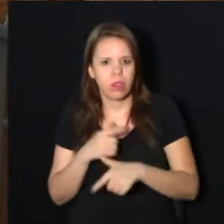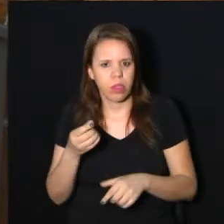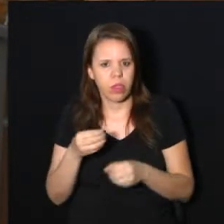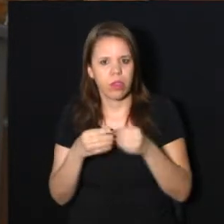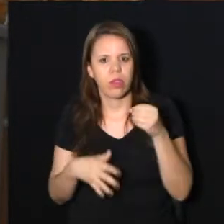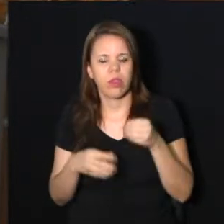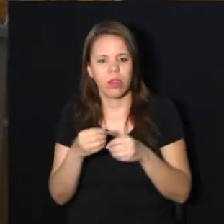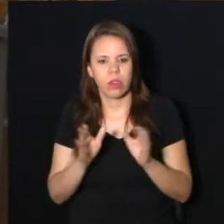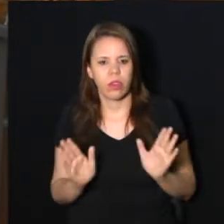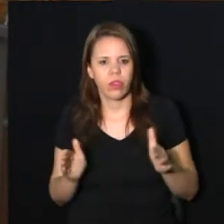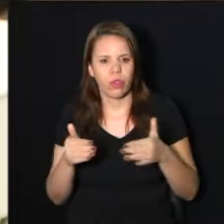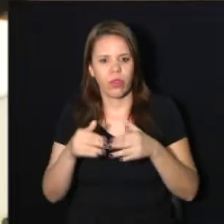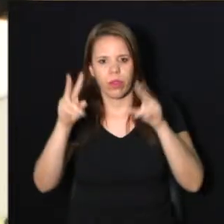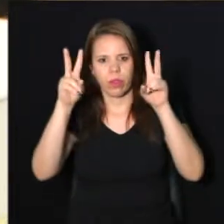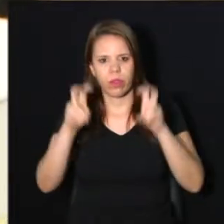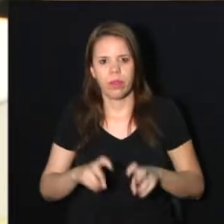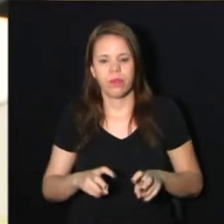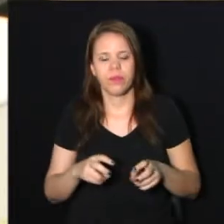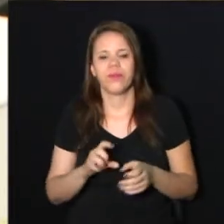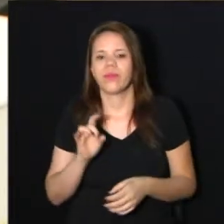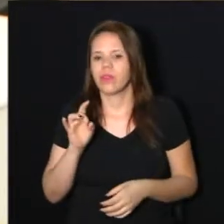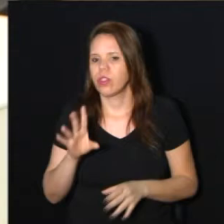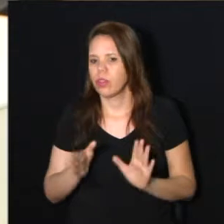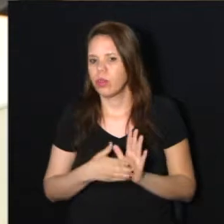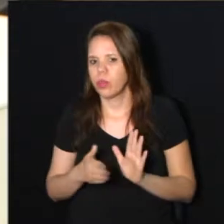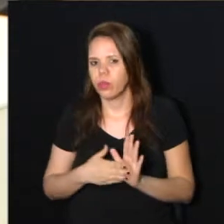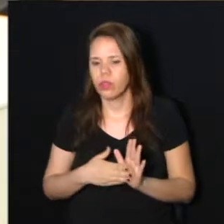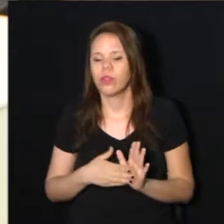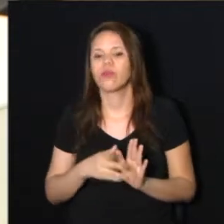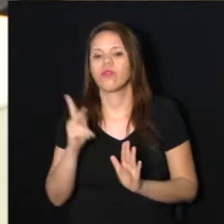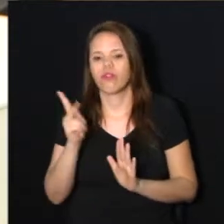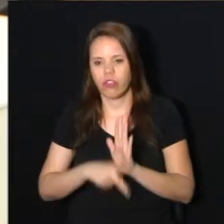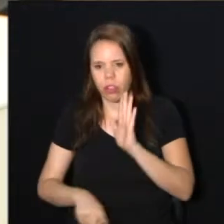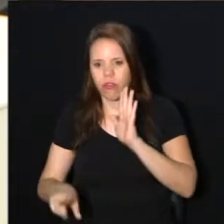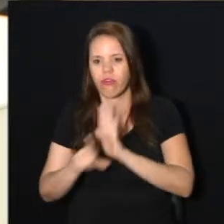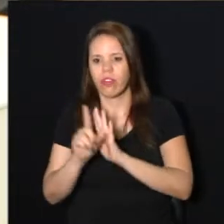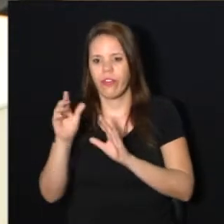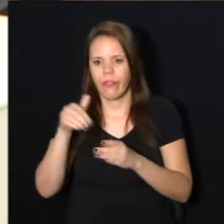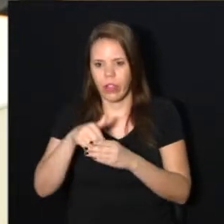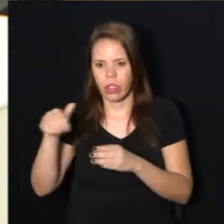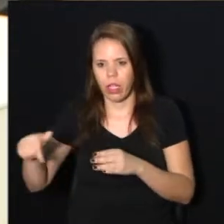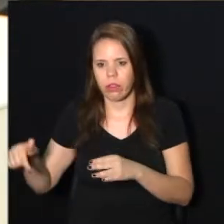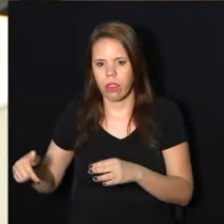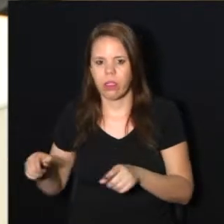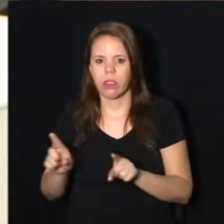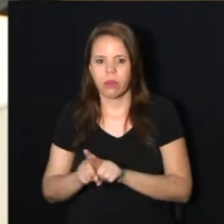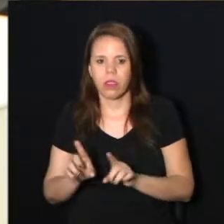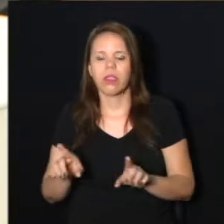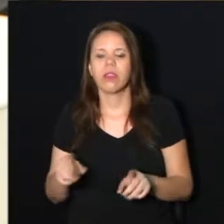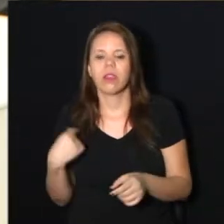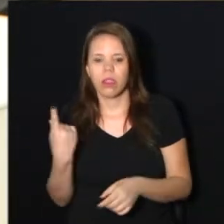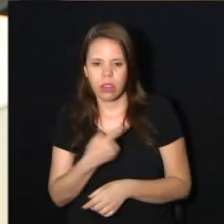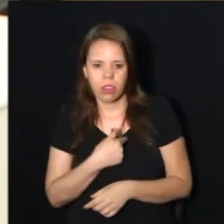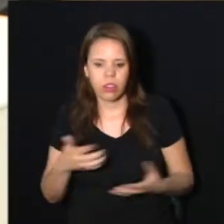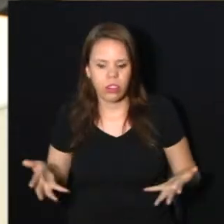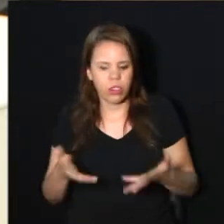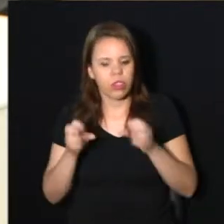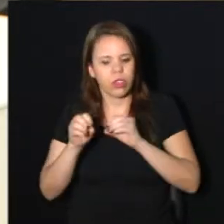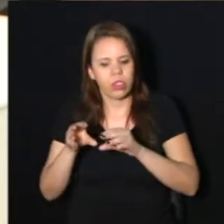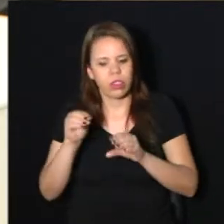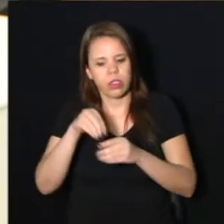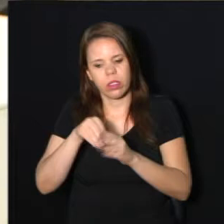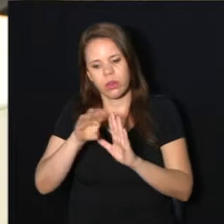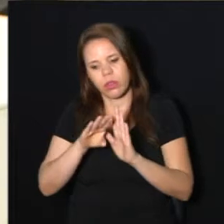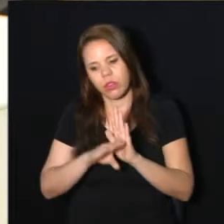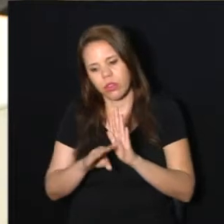conteúdos relacionados ao tema. Eles não só propõem projetos de lei, que são votados aqui, mas a gente também incentiva dentro do programa a